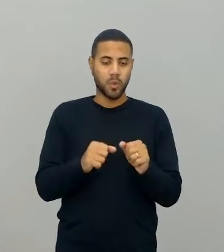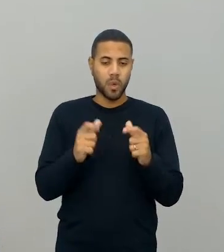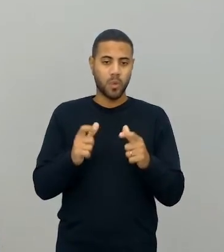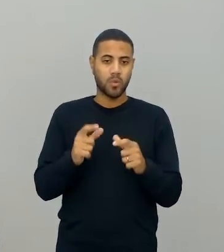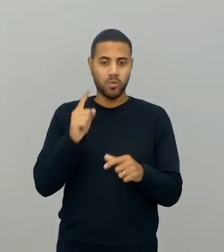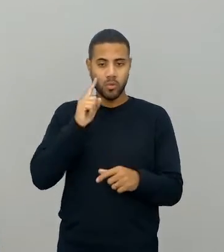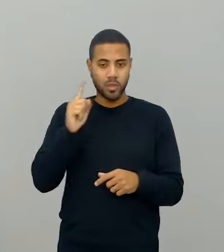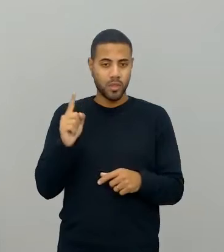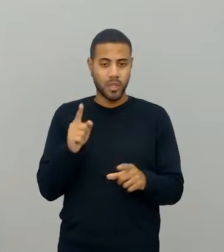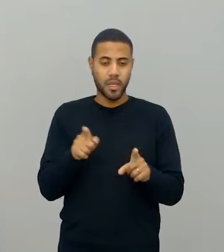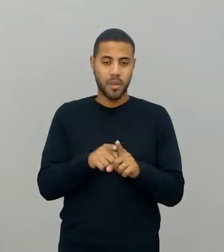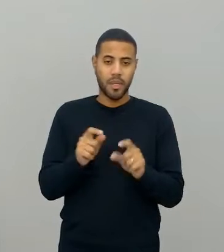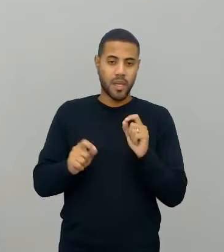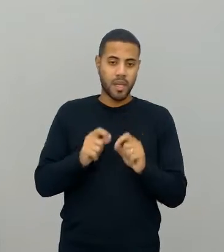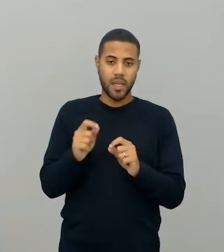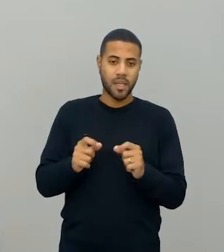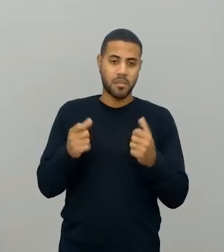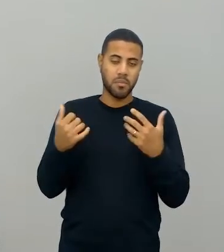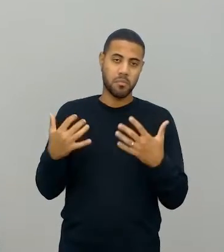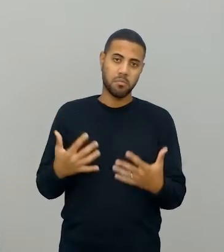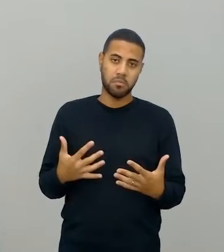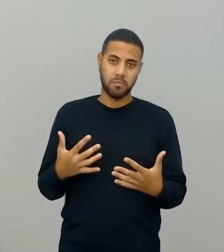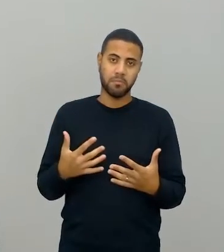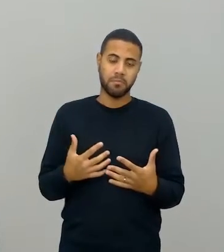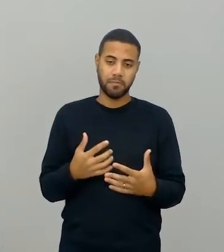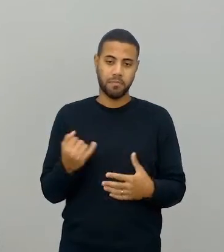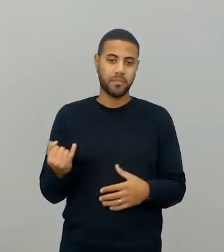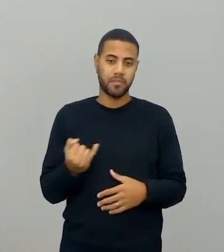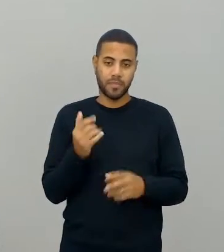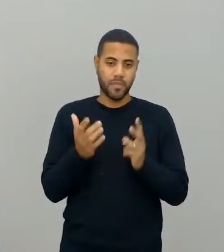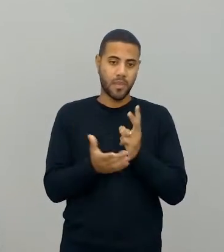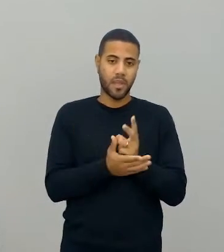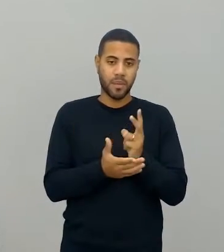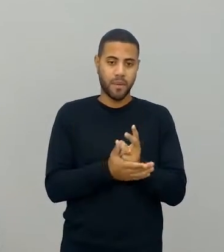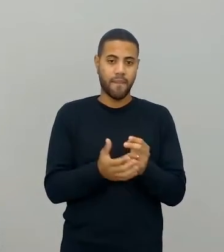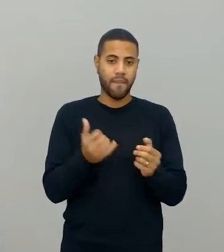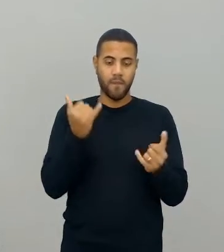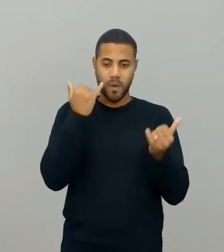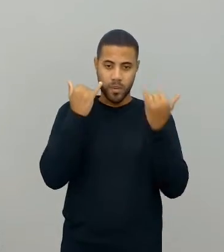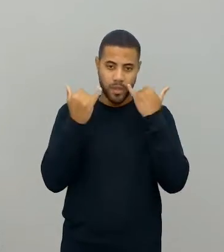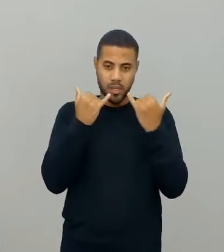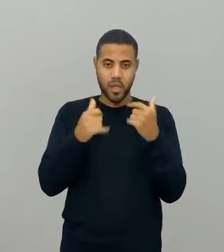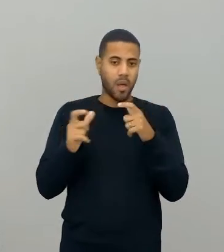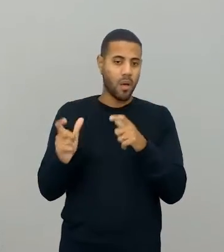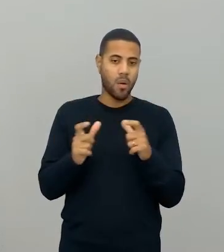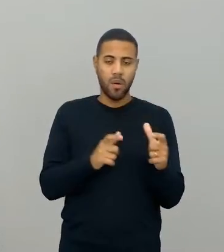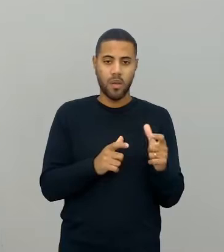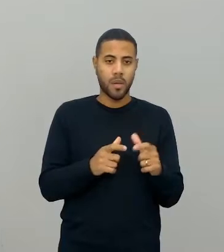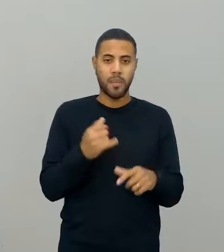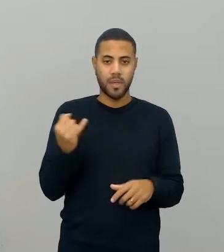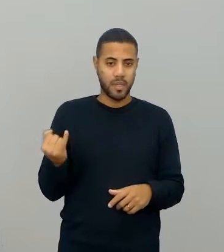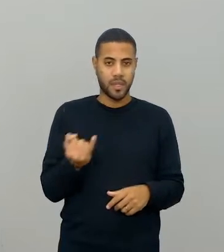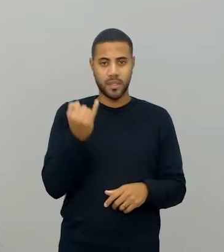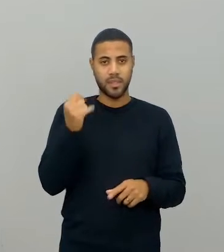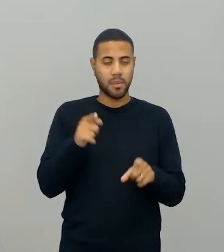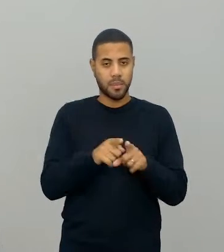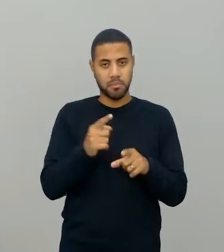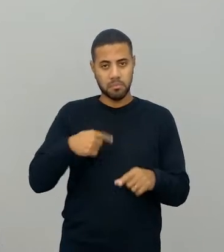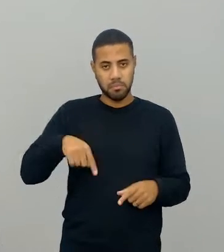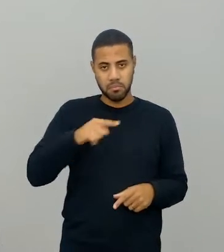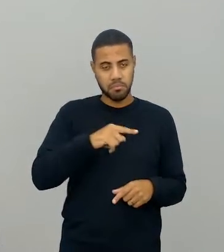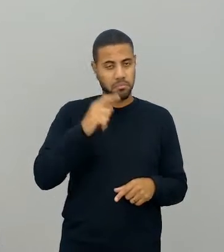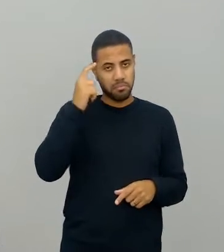data e quem foi que falou a respeito, né, que são as citações, de onde veio. Então, isso é importante.